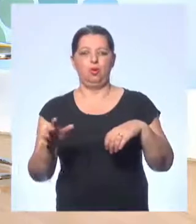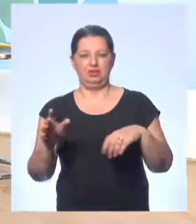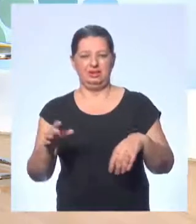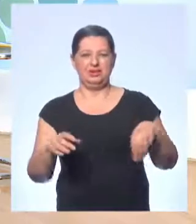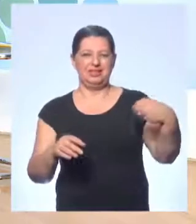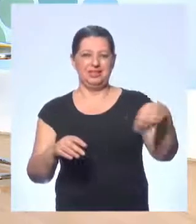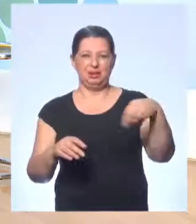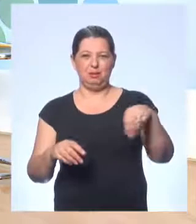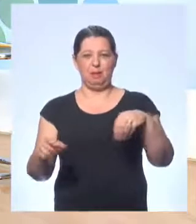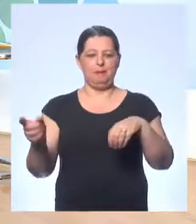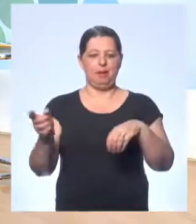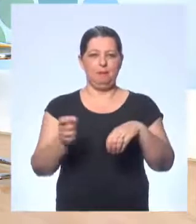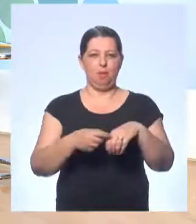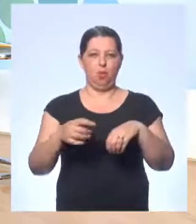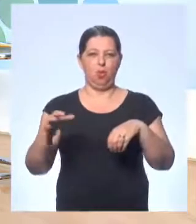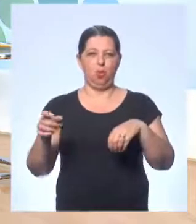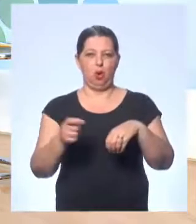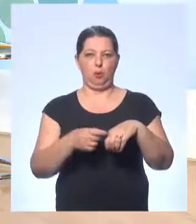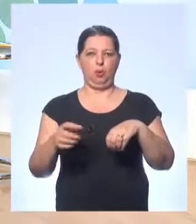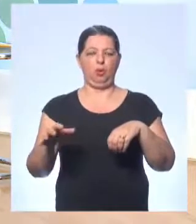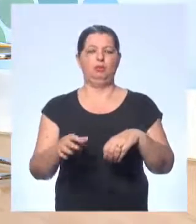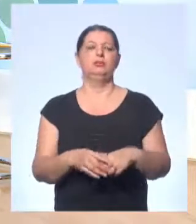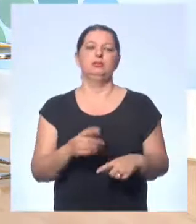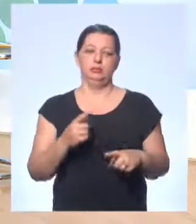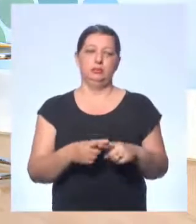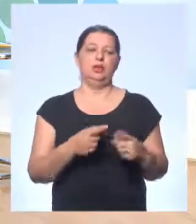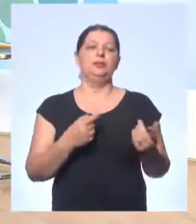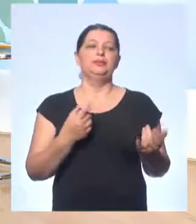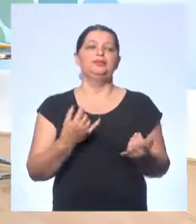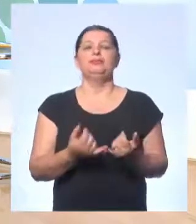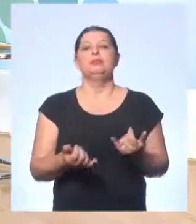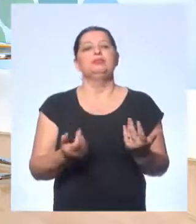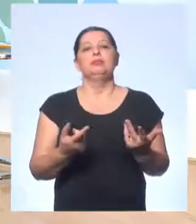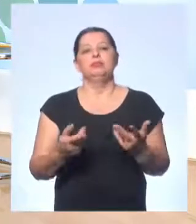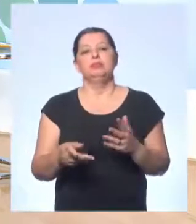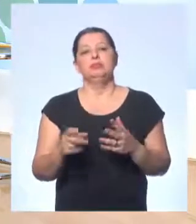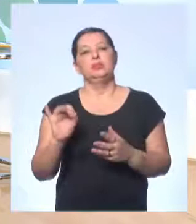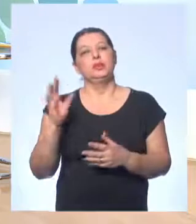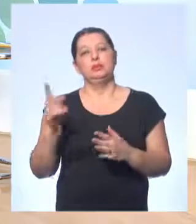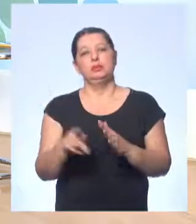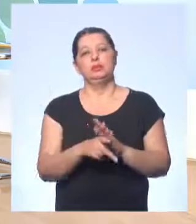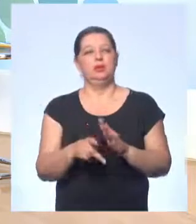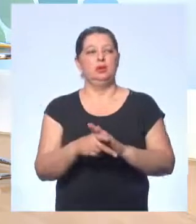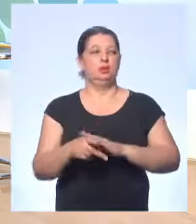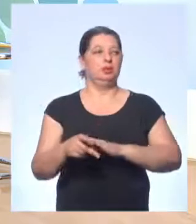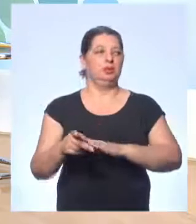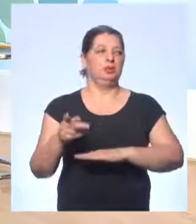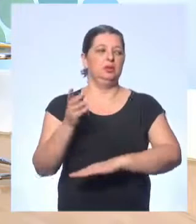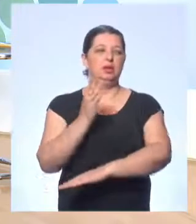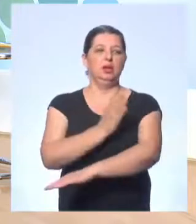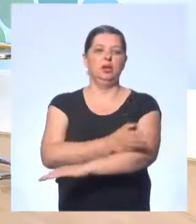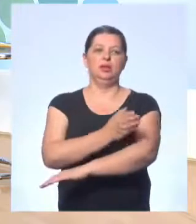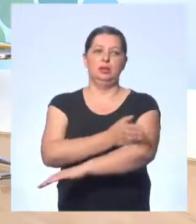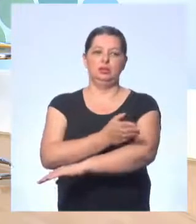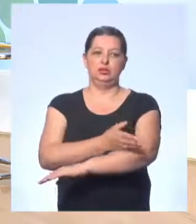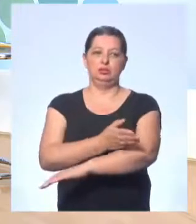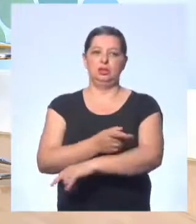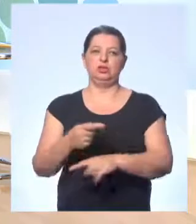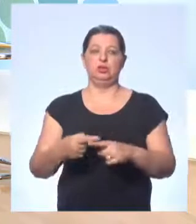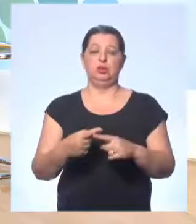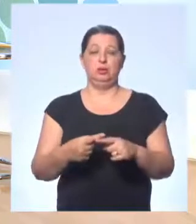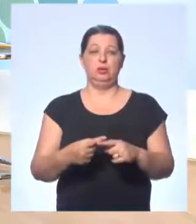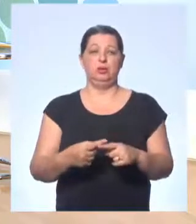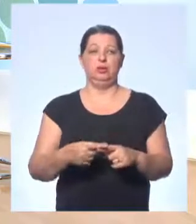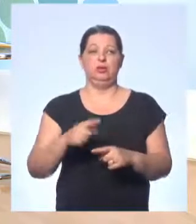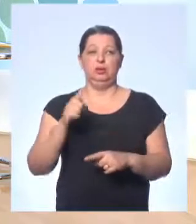Esse intervalo musical, se você fosse tocar na Idade Média, era provável que você fosse até para fogueira, porque seria um pecado,